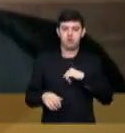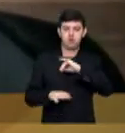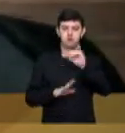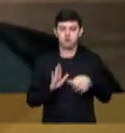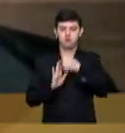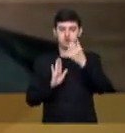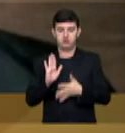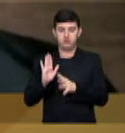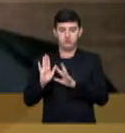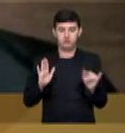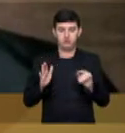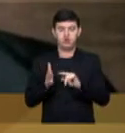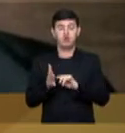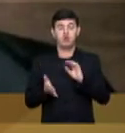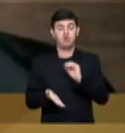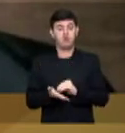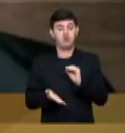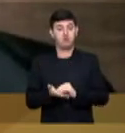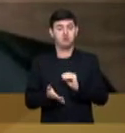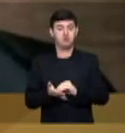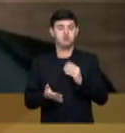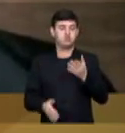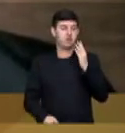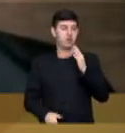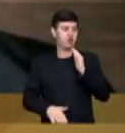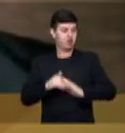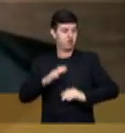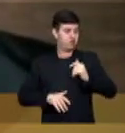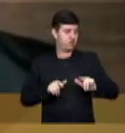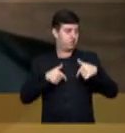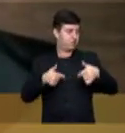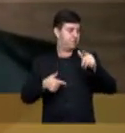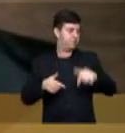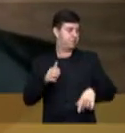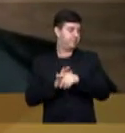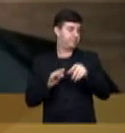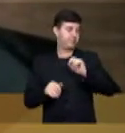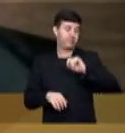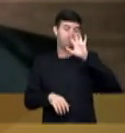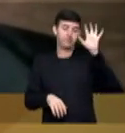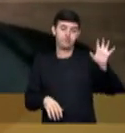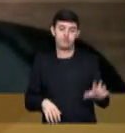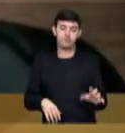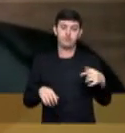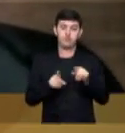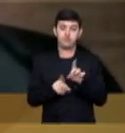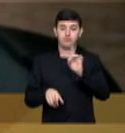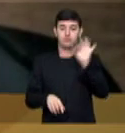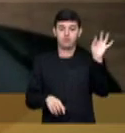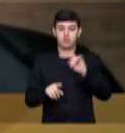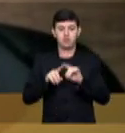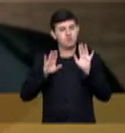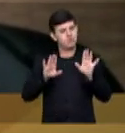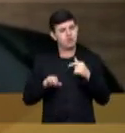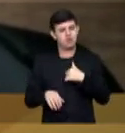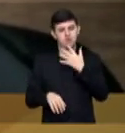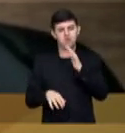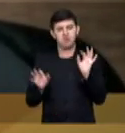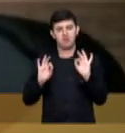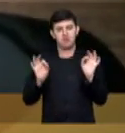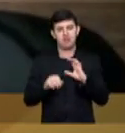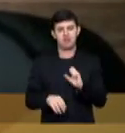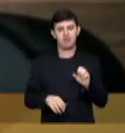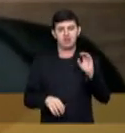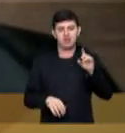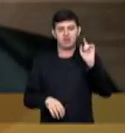a inação dos estados e do Distrito Federal. Não desconheço os casos em que o